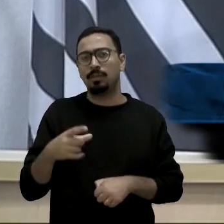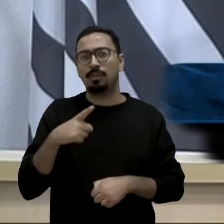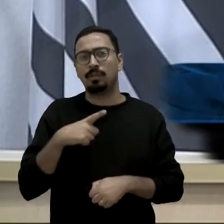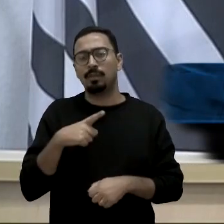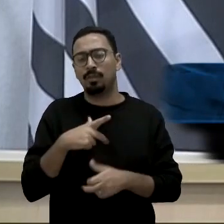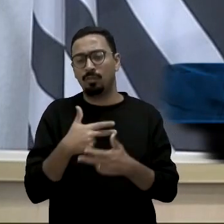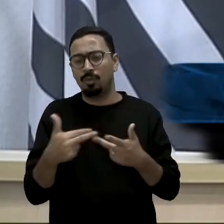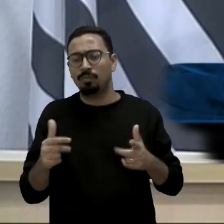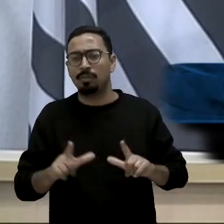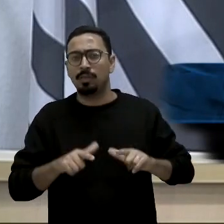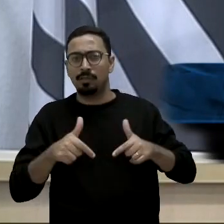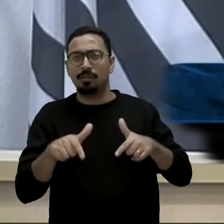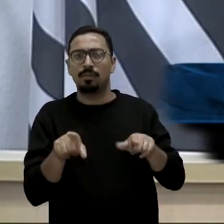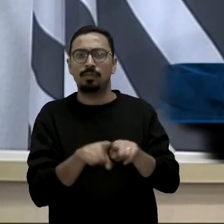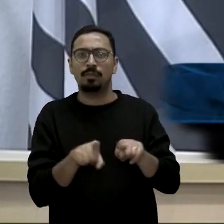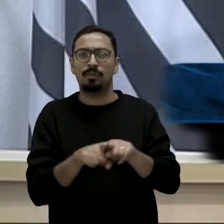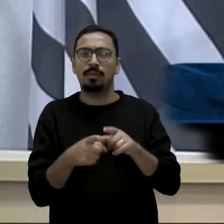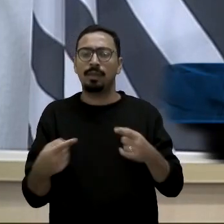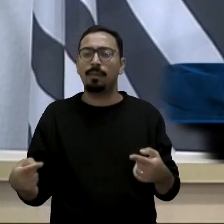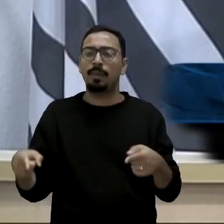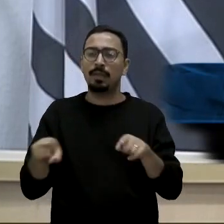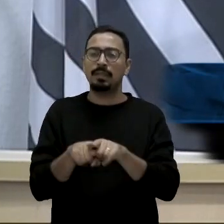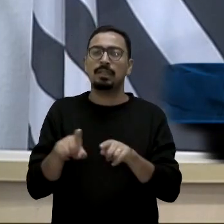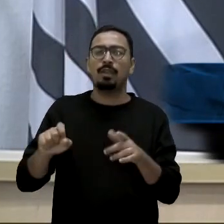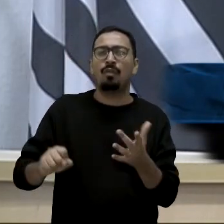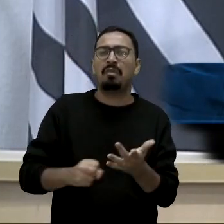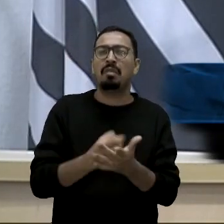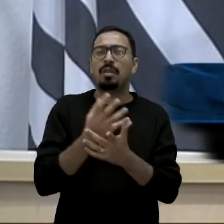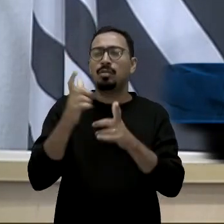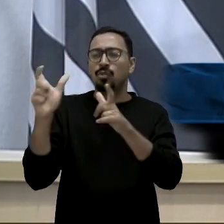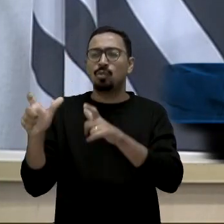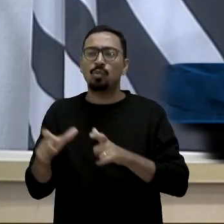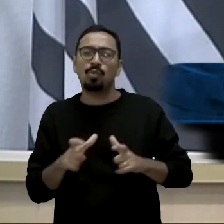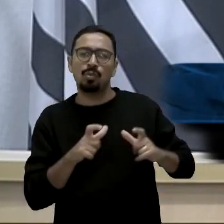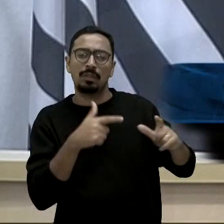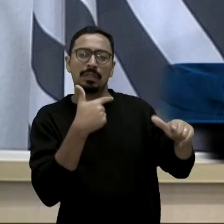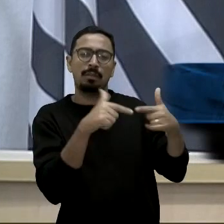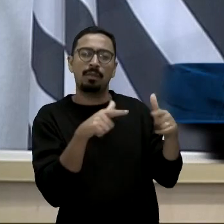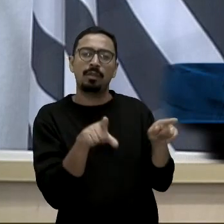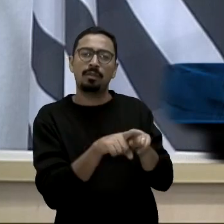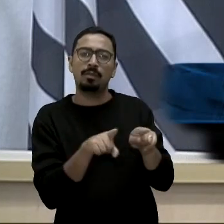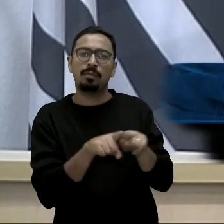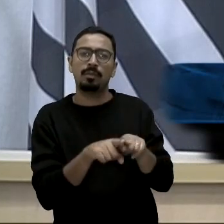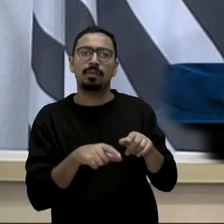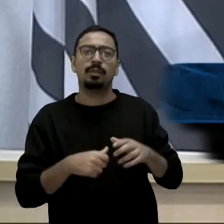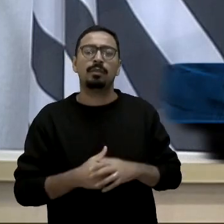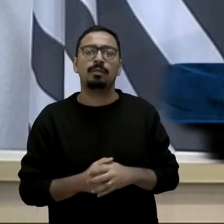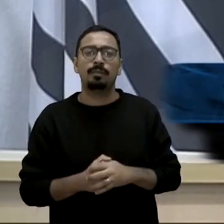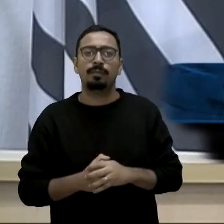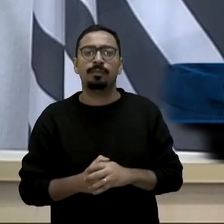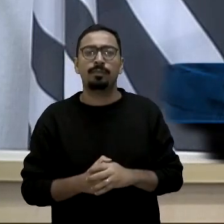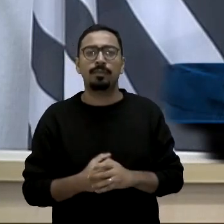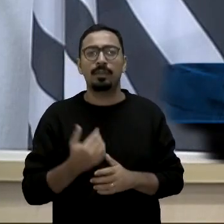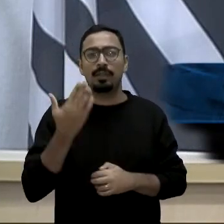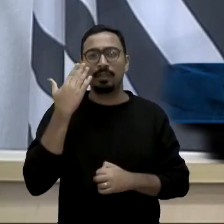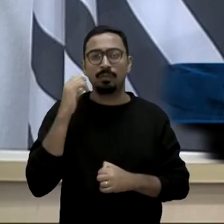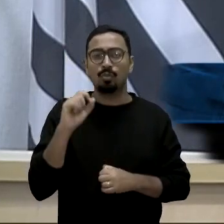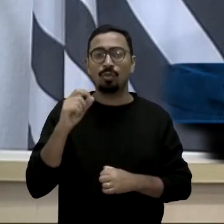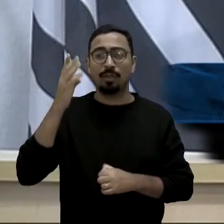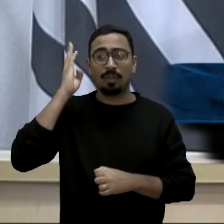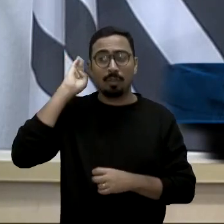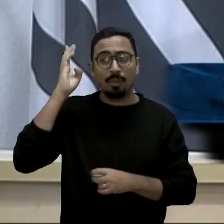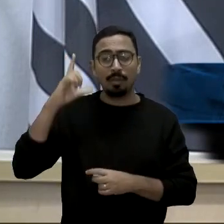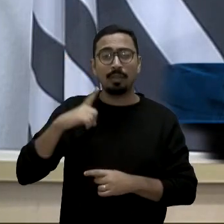feito. É uma parceria com várias entidades, várias frentes trabalhando. Sabemos que Taubaté tem um povo